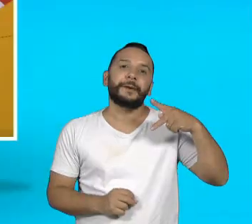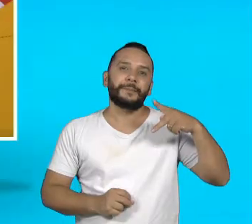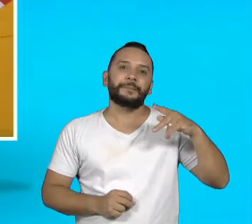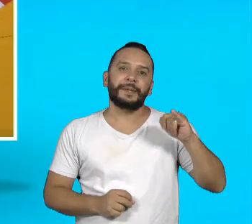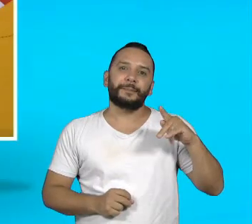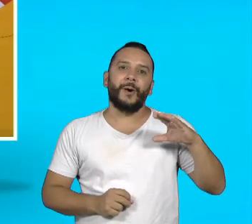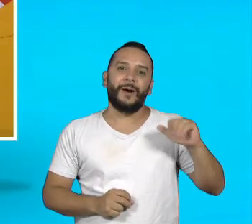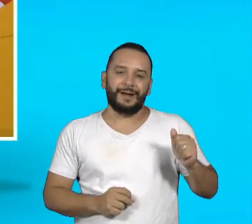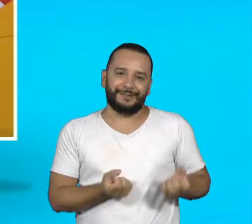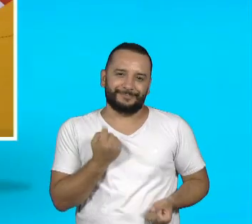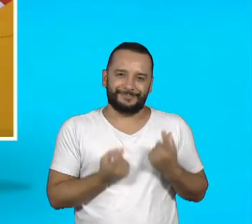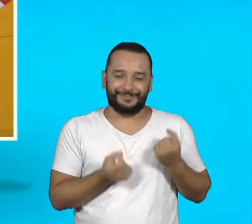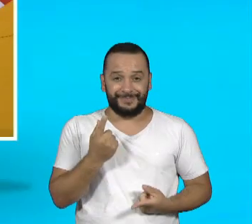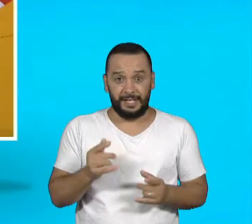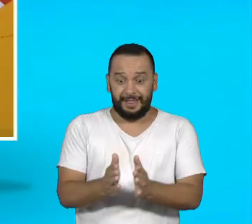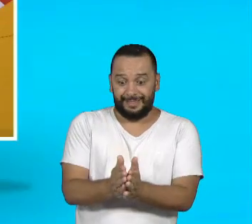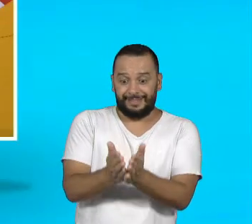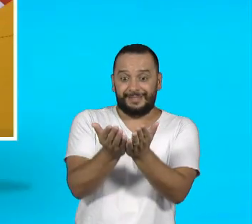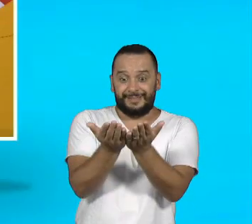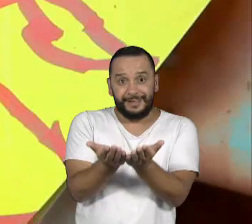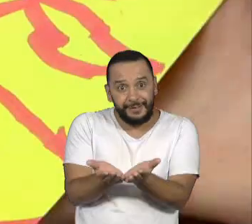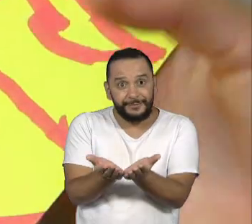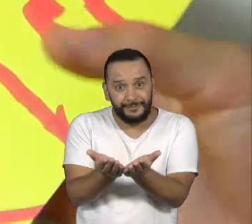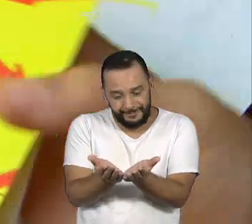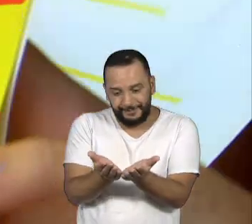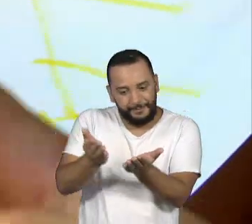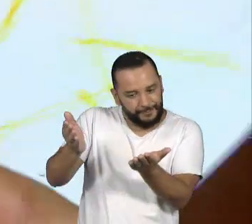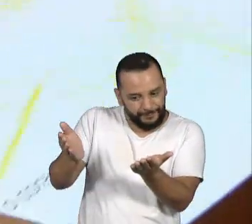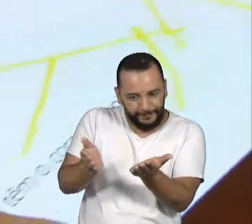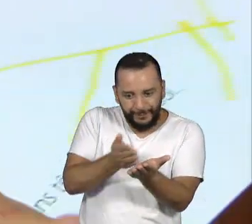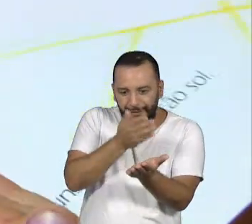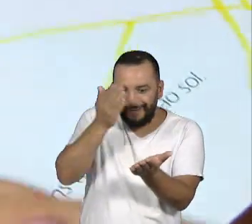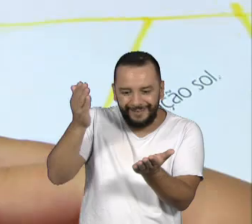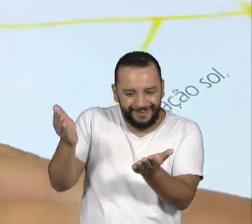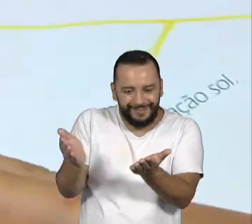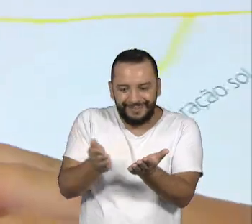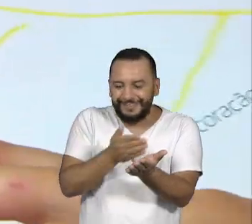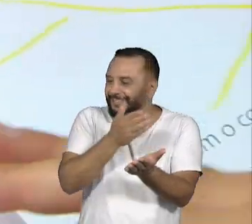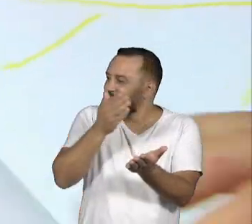Léo. Lugar de livros, folhas frágeis de papel que